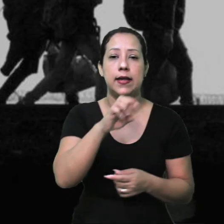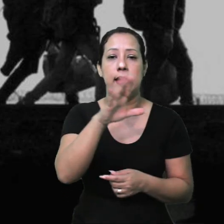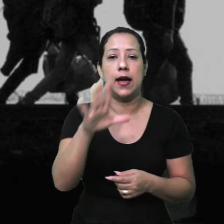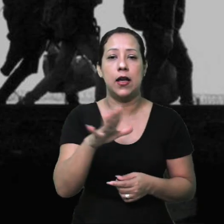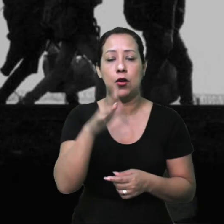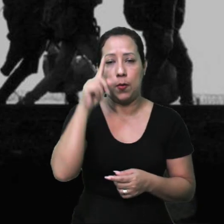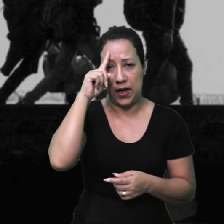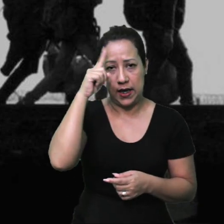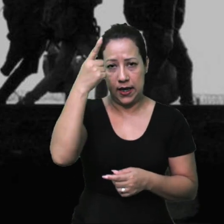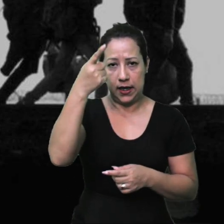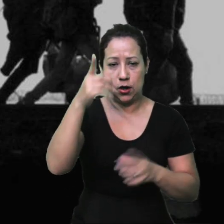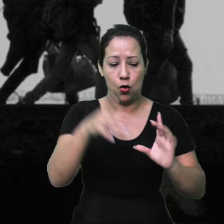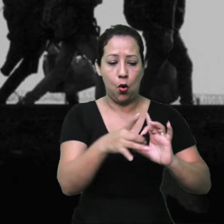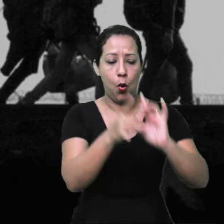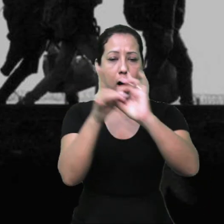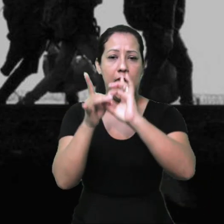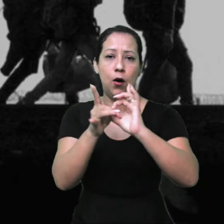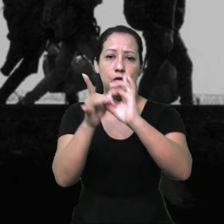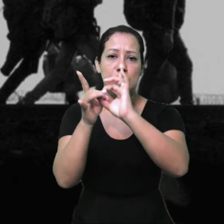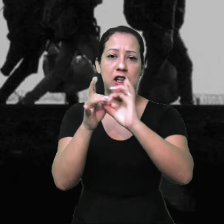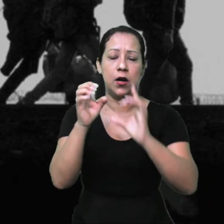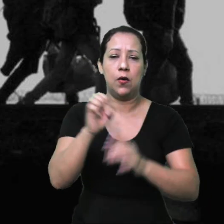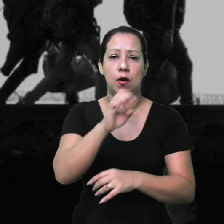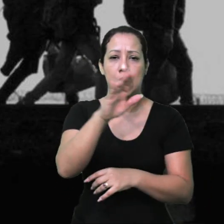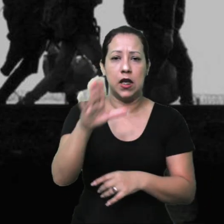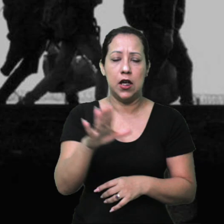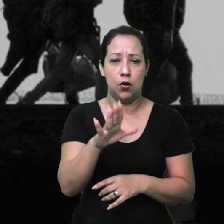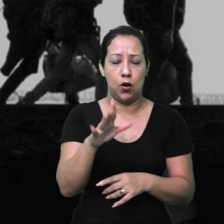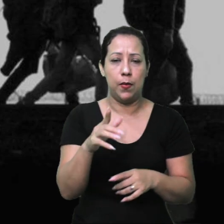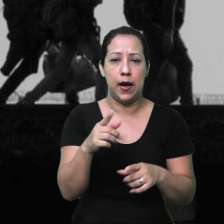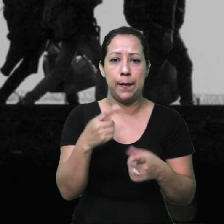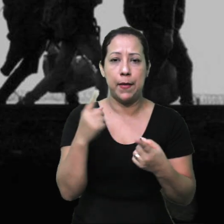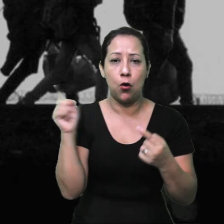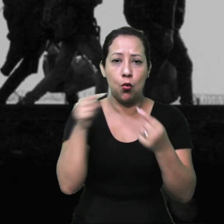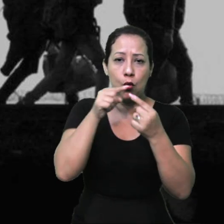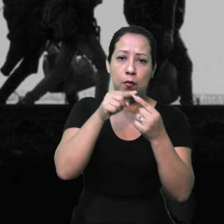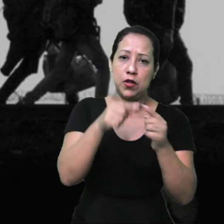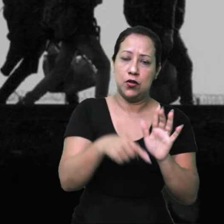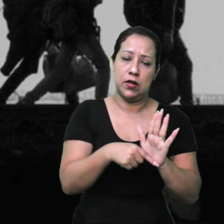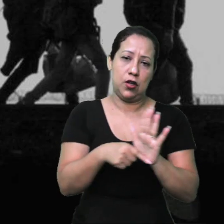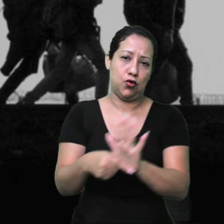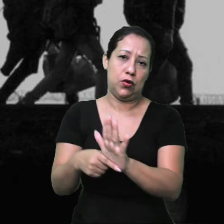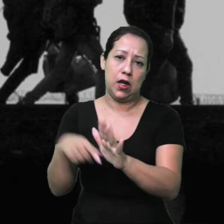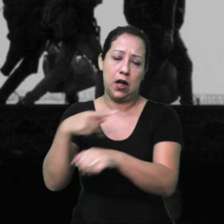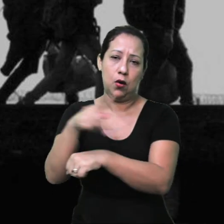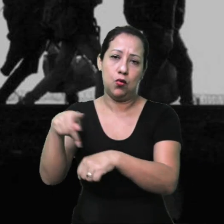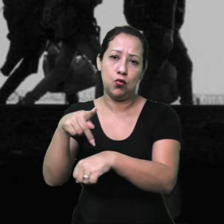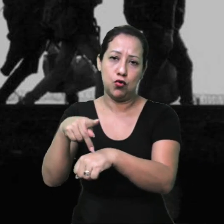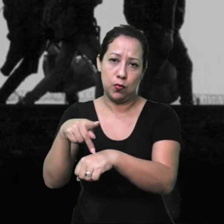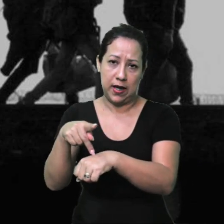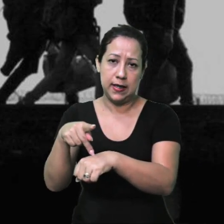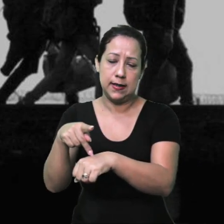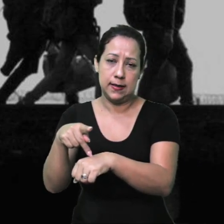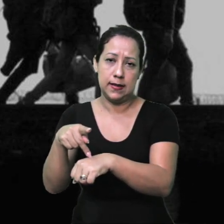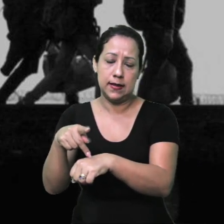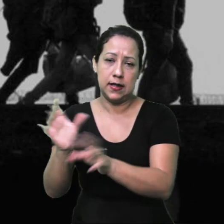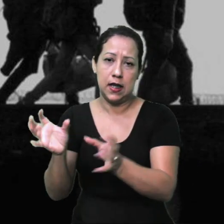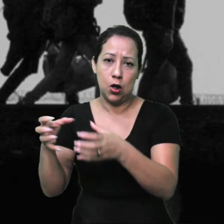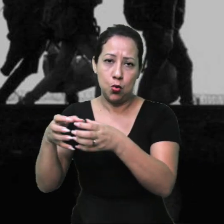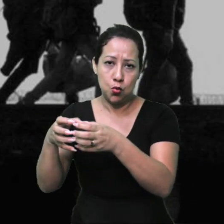União Europeia para ajudar os países que eram socialistas, que agora estavam começando o